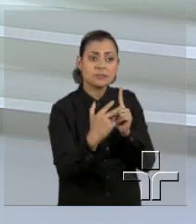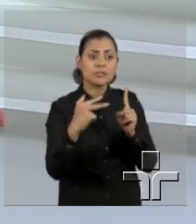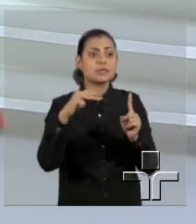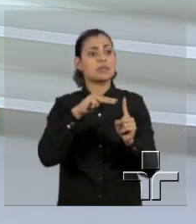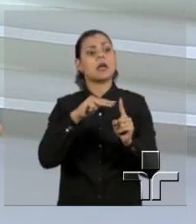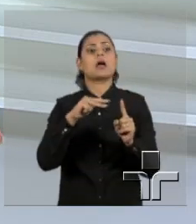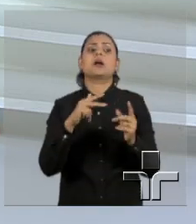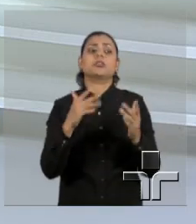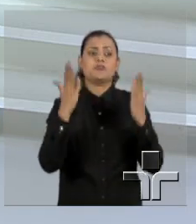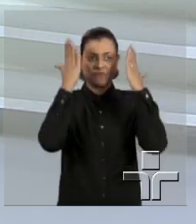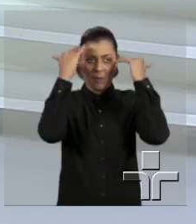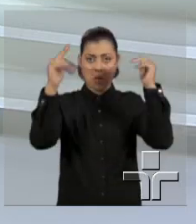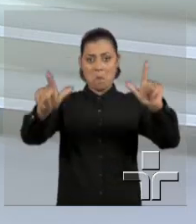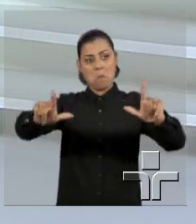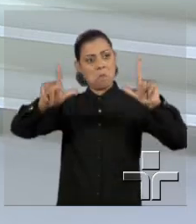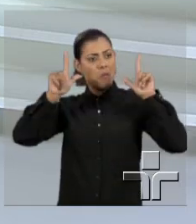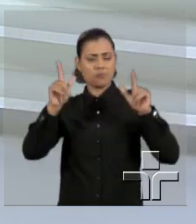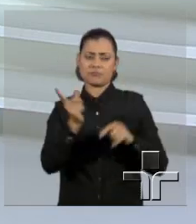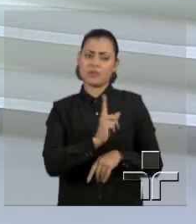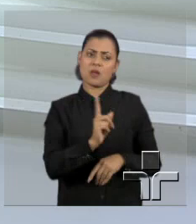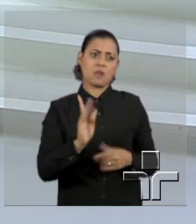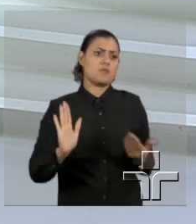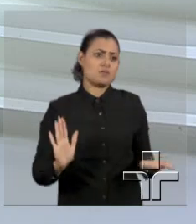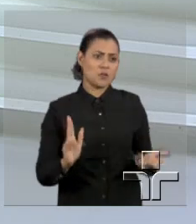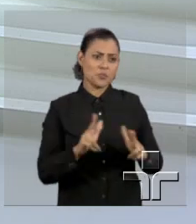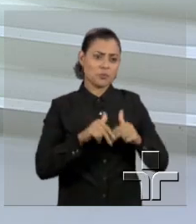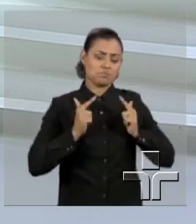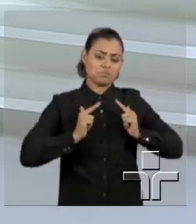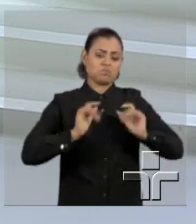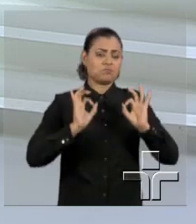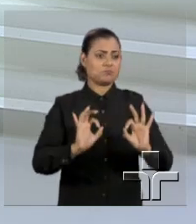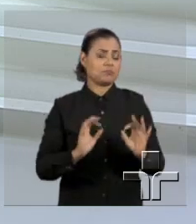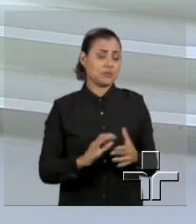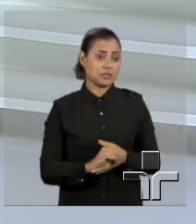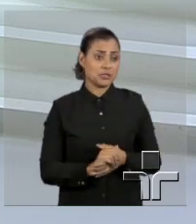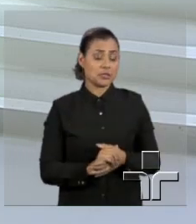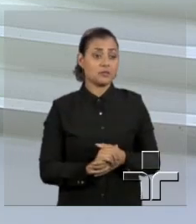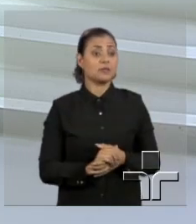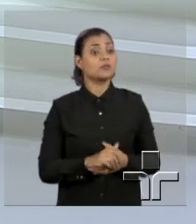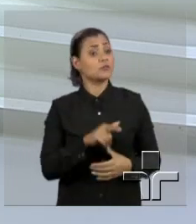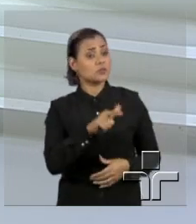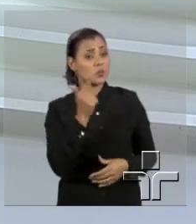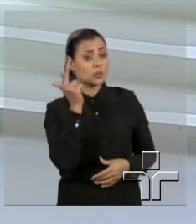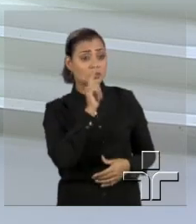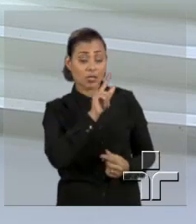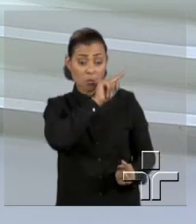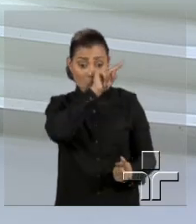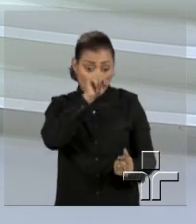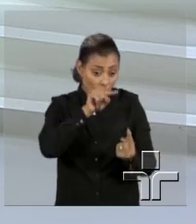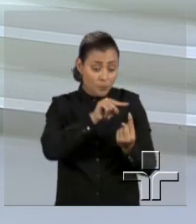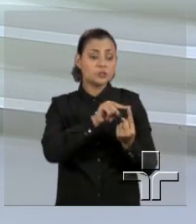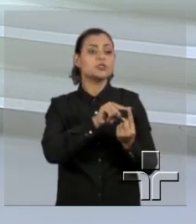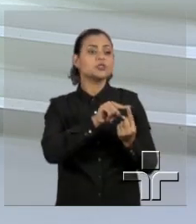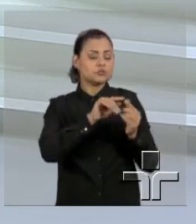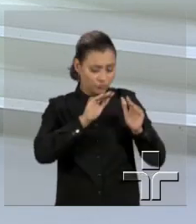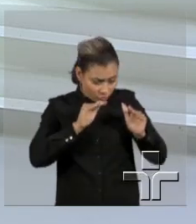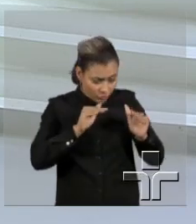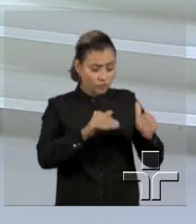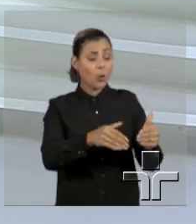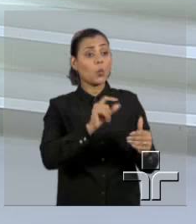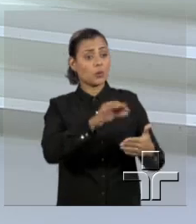Nós precisamos de instituições. Você consegue neutralizar objetivamente um